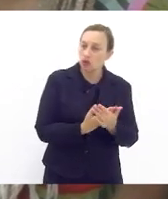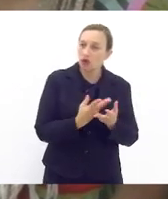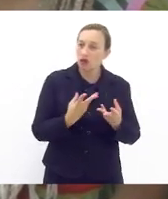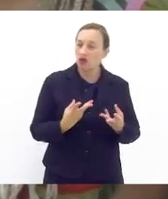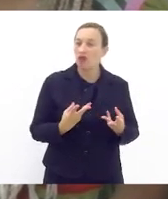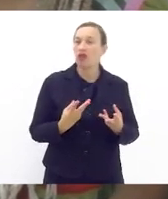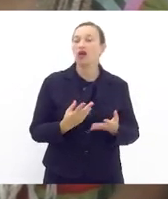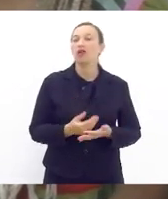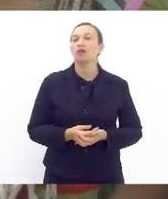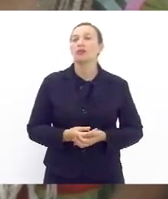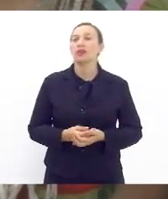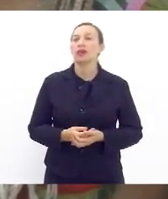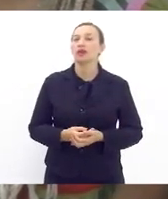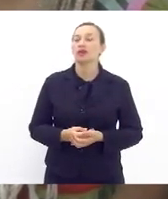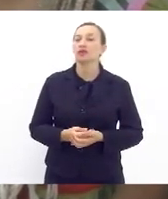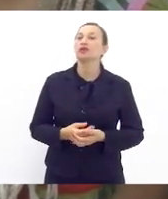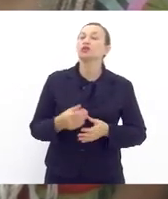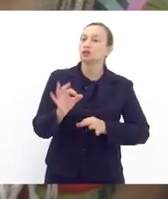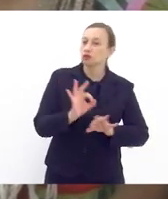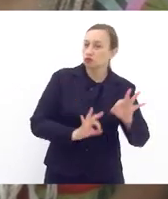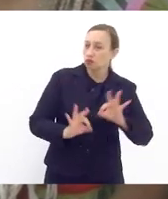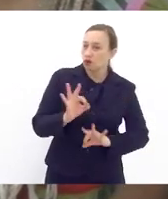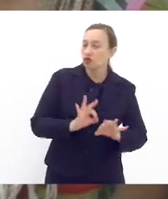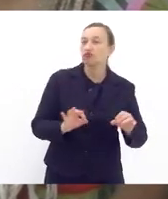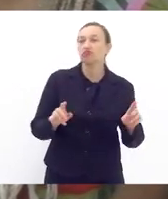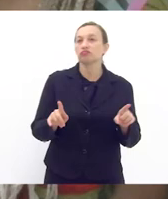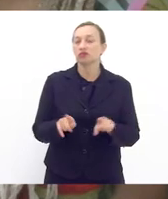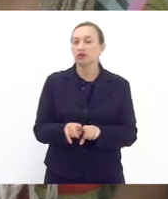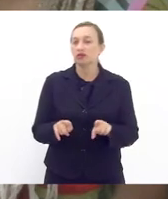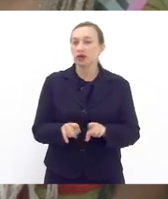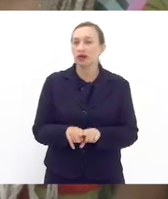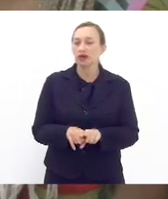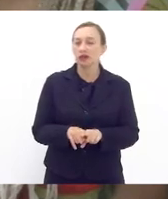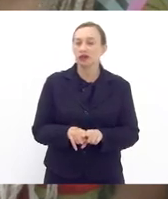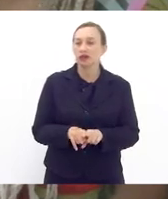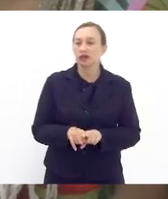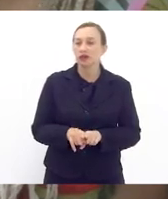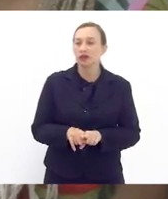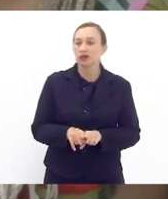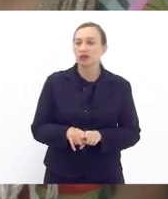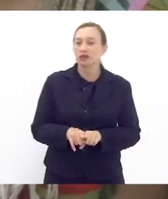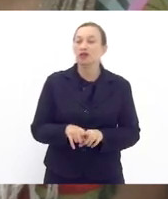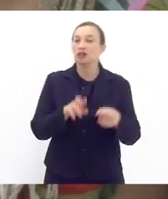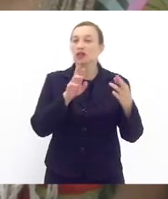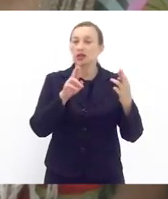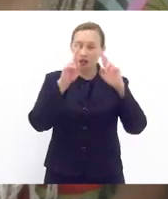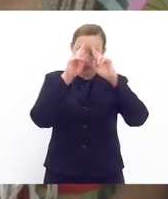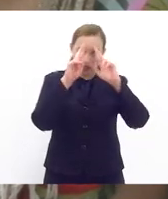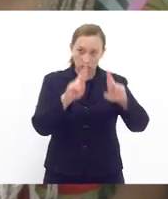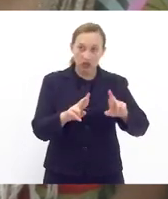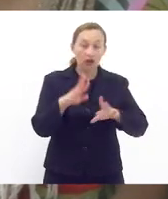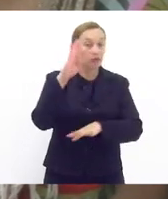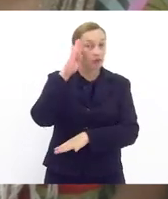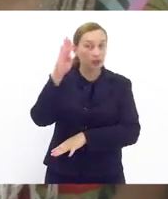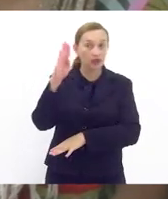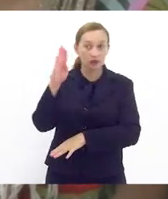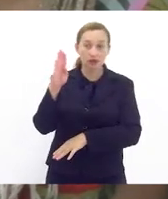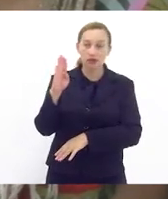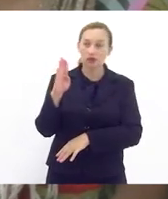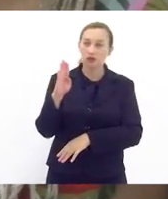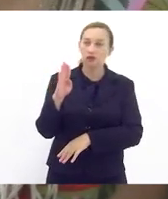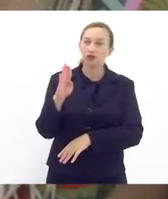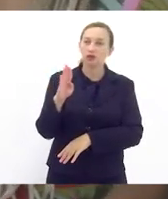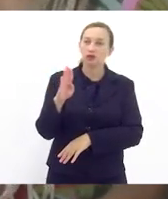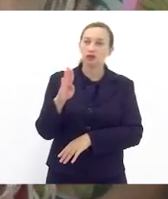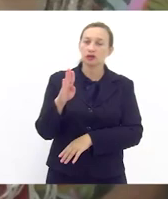a comunidade também nos seus projetos e trazer e fazer e respeitar Principalmente as temporalidades